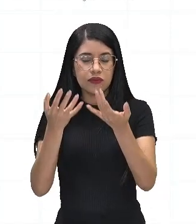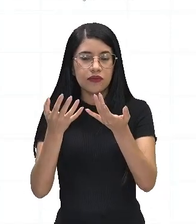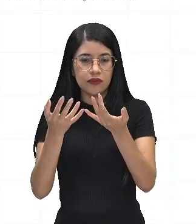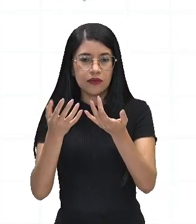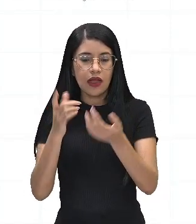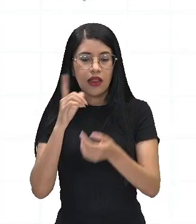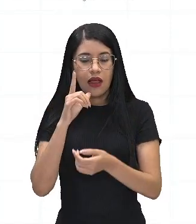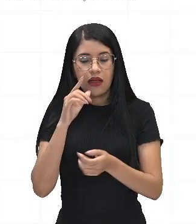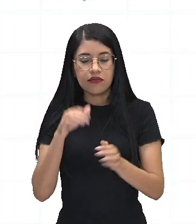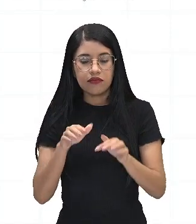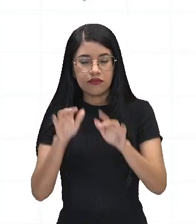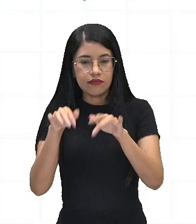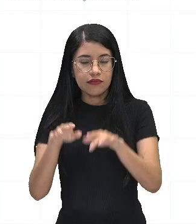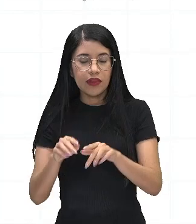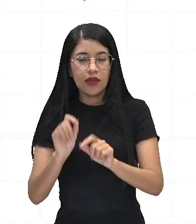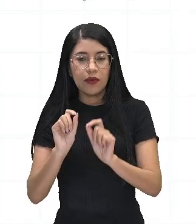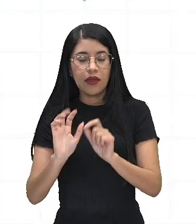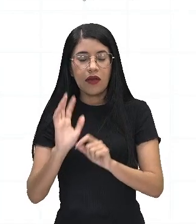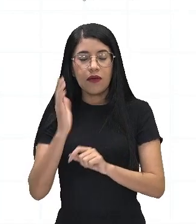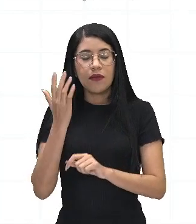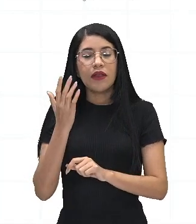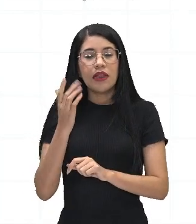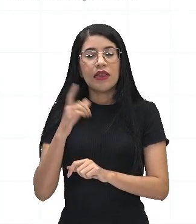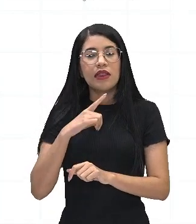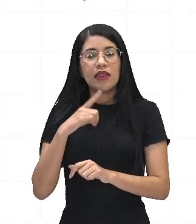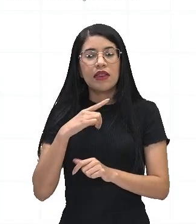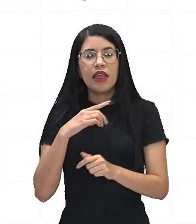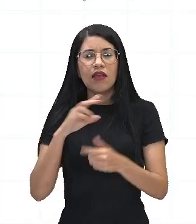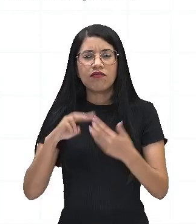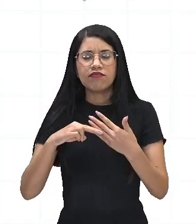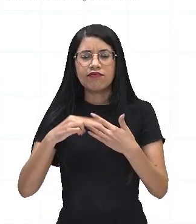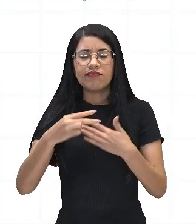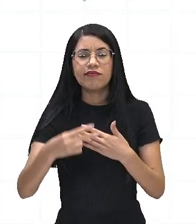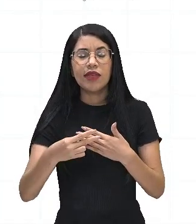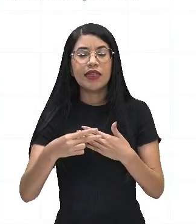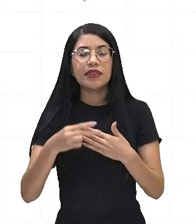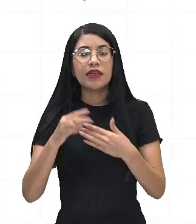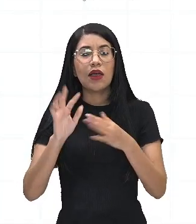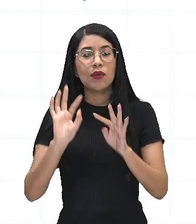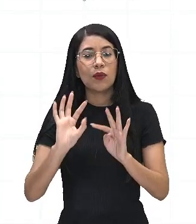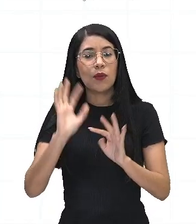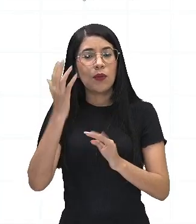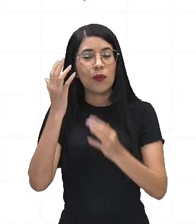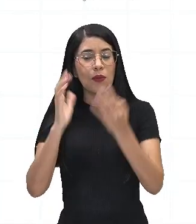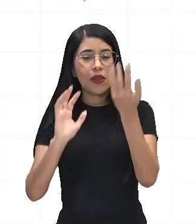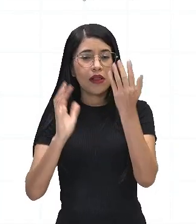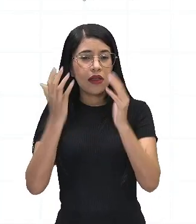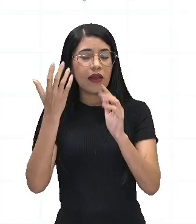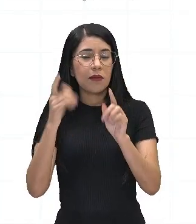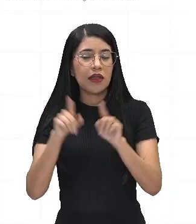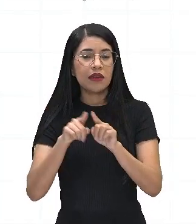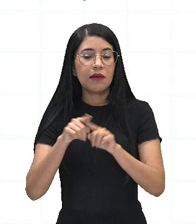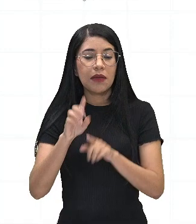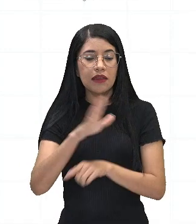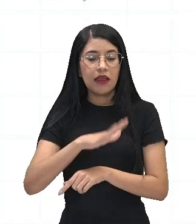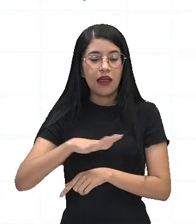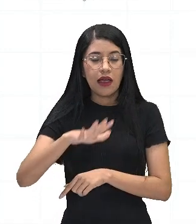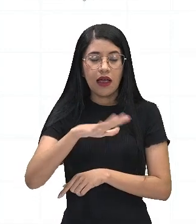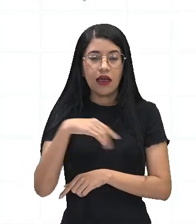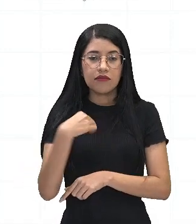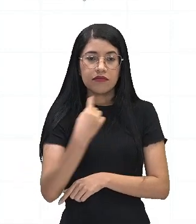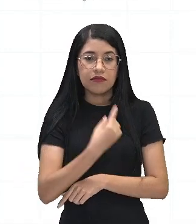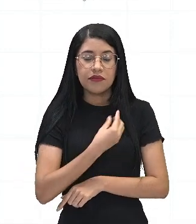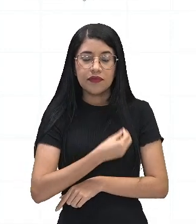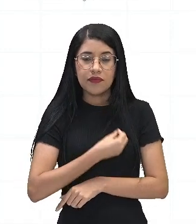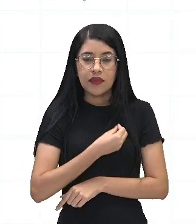Pacífico e gera impactos nos padrões climáticos. E aqui na nossa região, nós